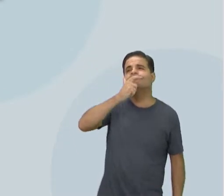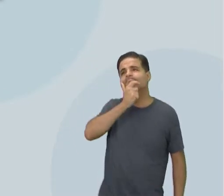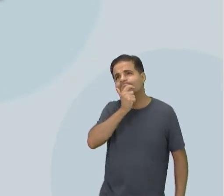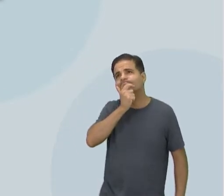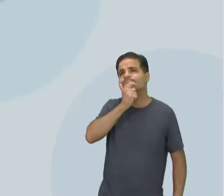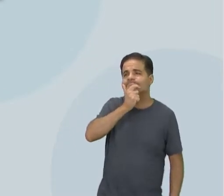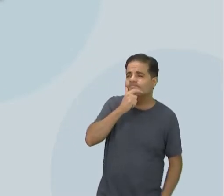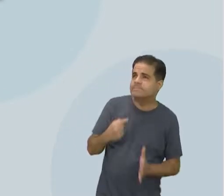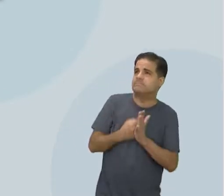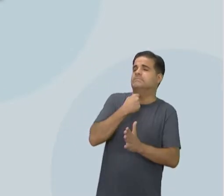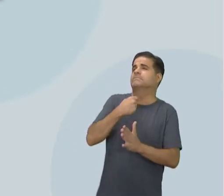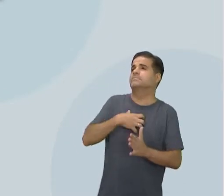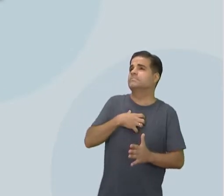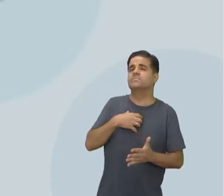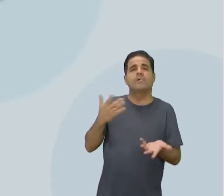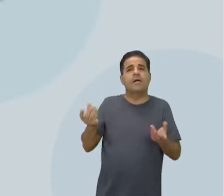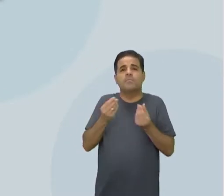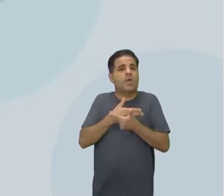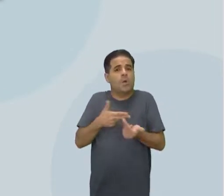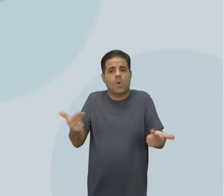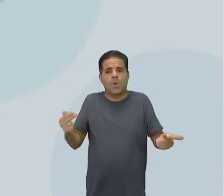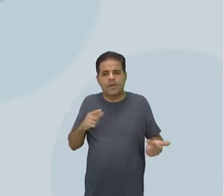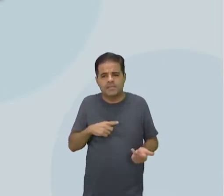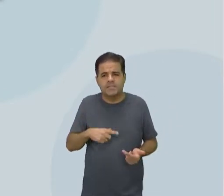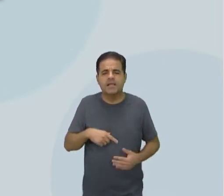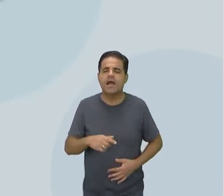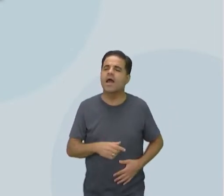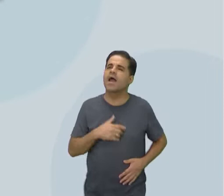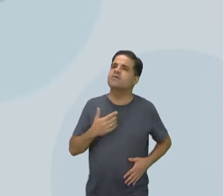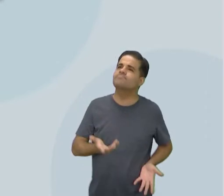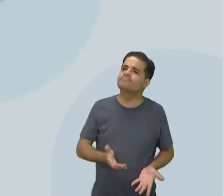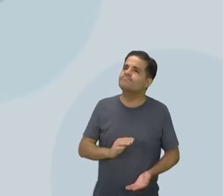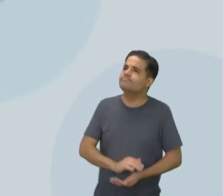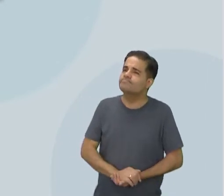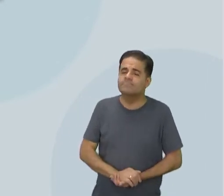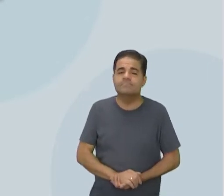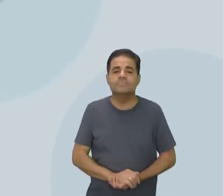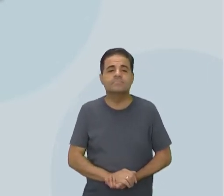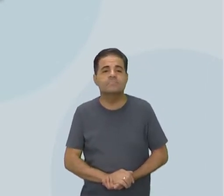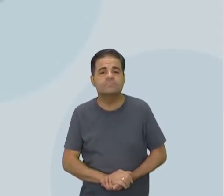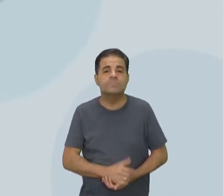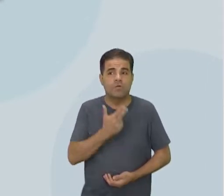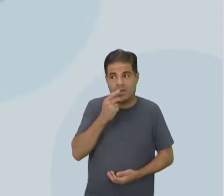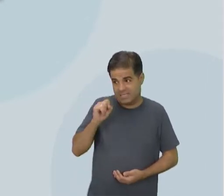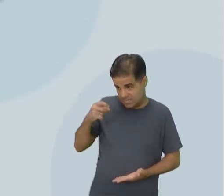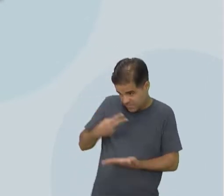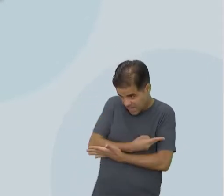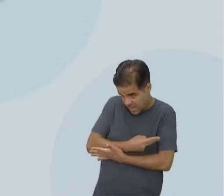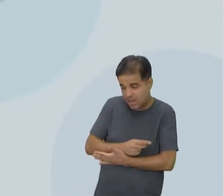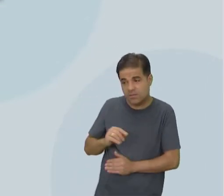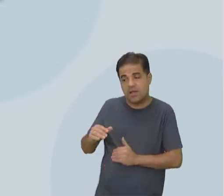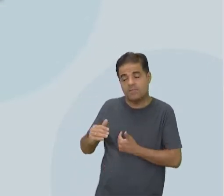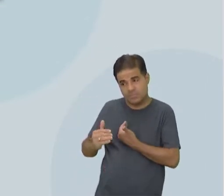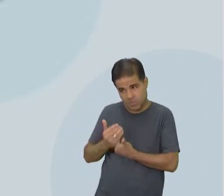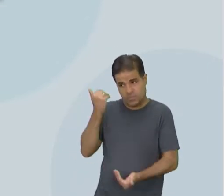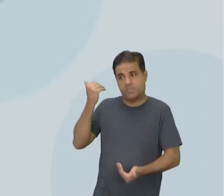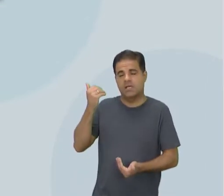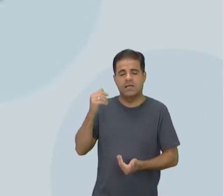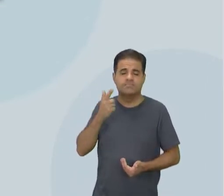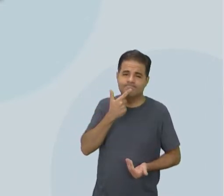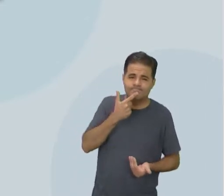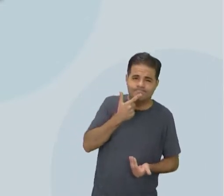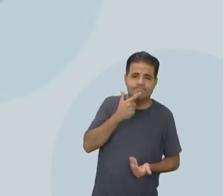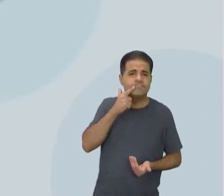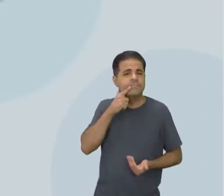me pegou. Tem bastante coisa aí, né? Né? Tem bastante coisa, né? Mas... Então, eu vou falar, se estiver errado, você me corrige, talvez esteja dentro